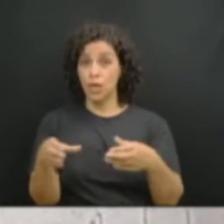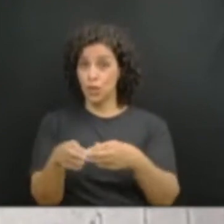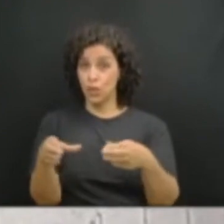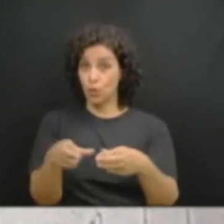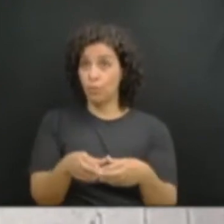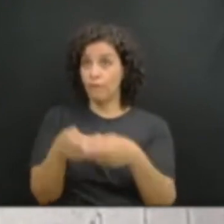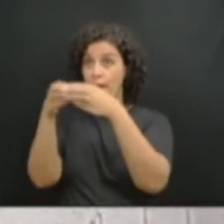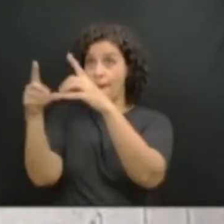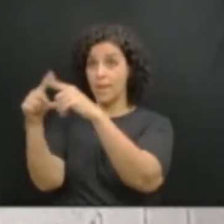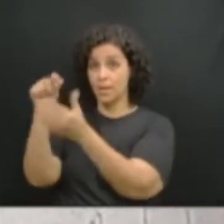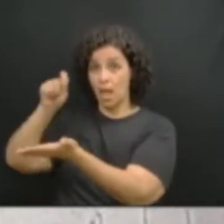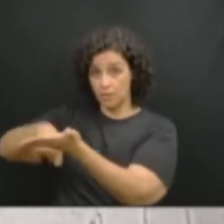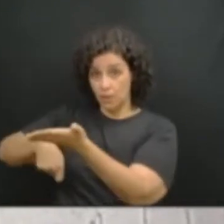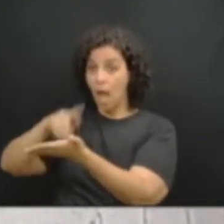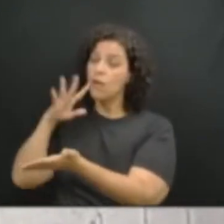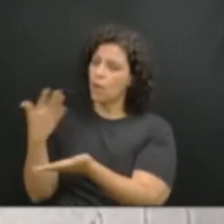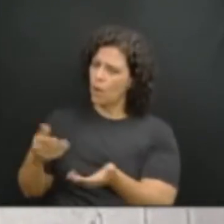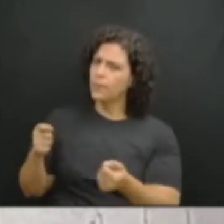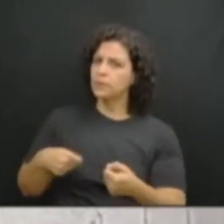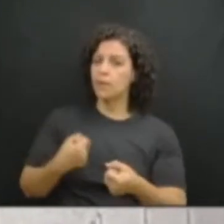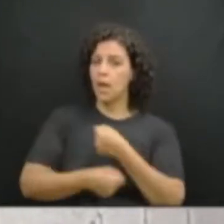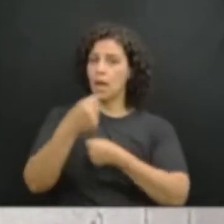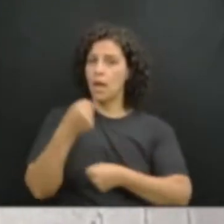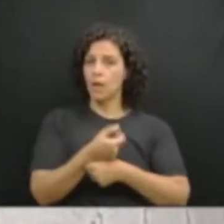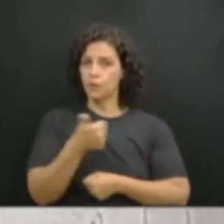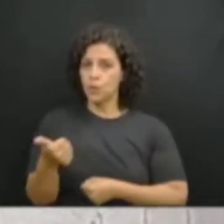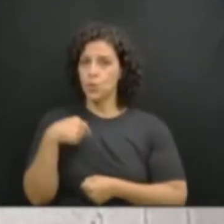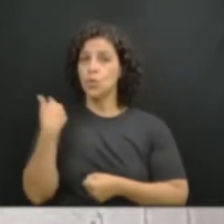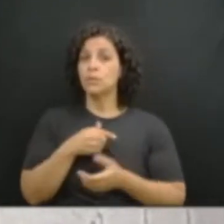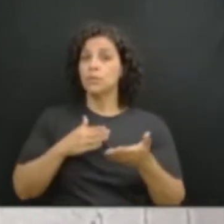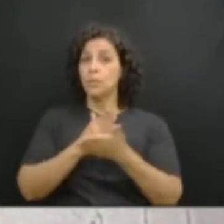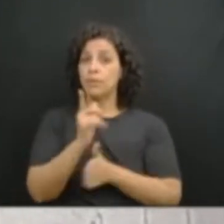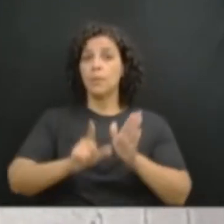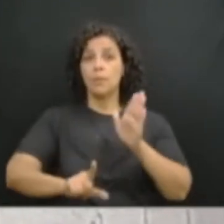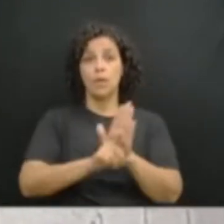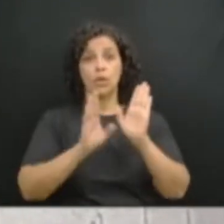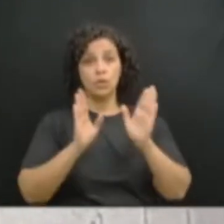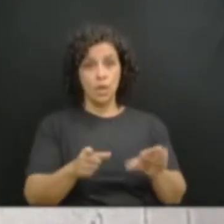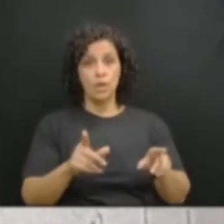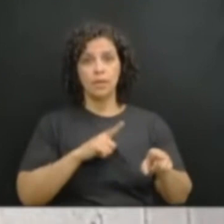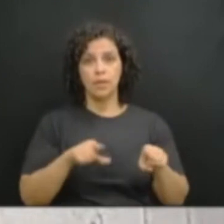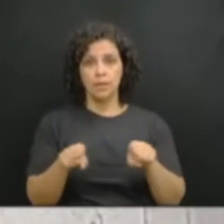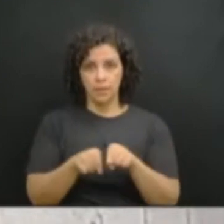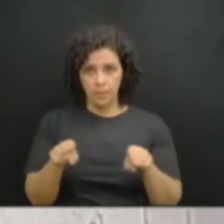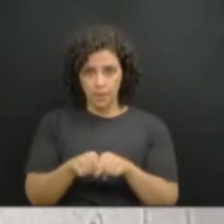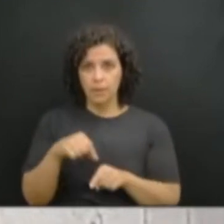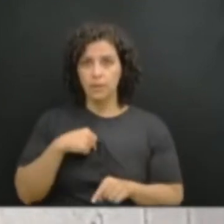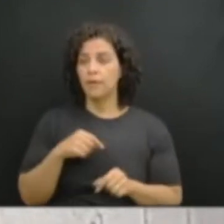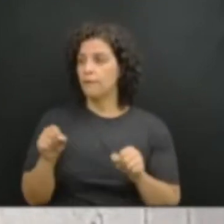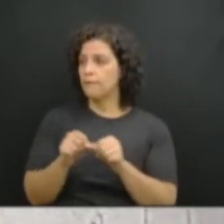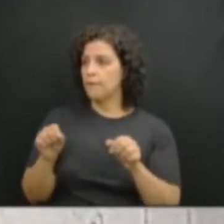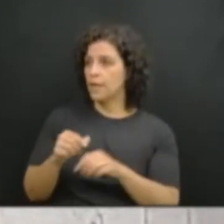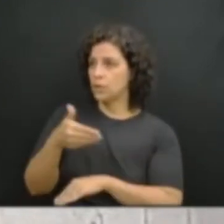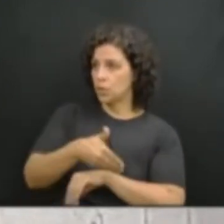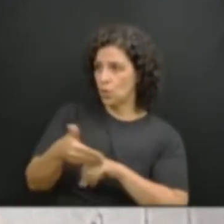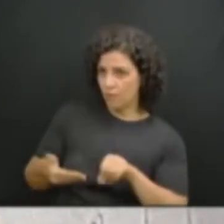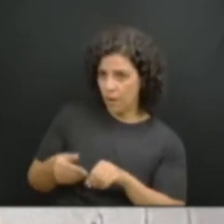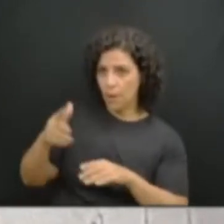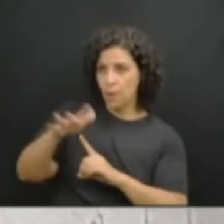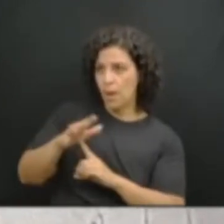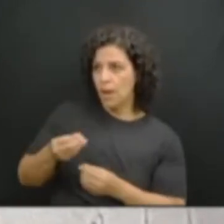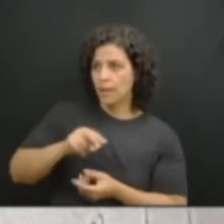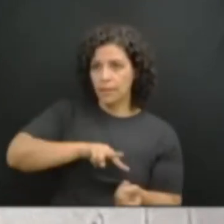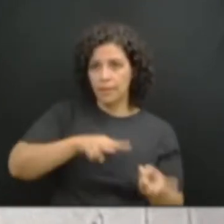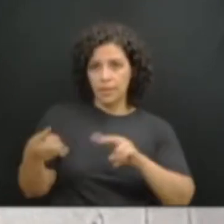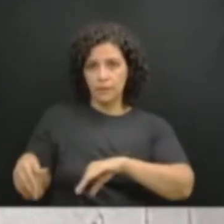resolver. Em 2021, nós aprovamos aqui uma lei que autoriza o governo do estado a ceder as